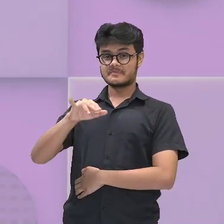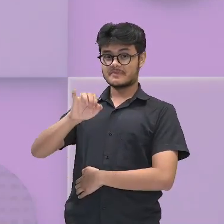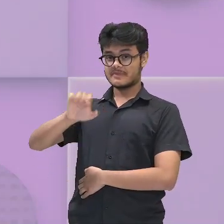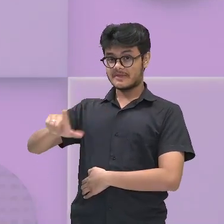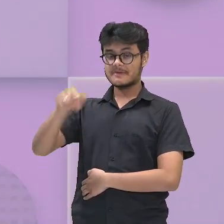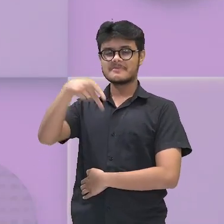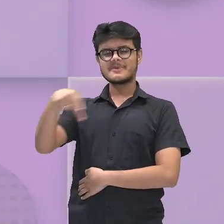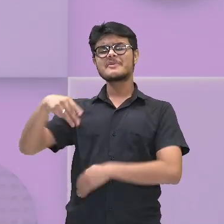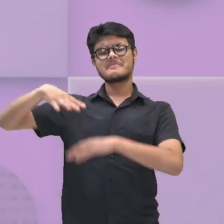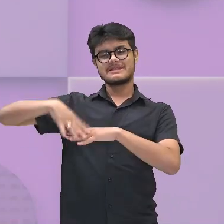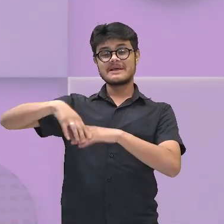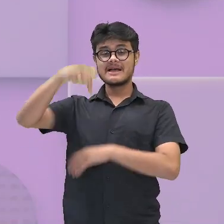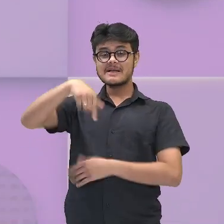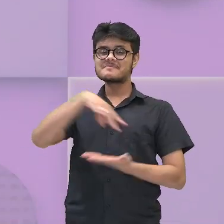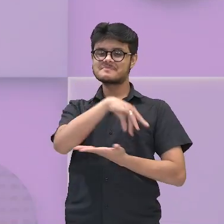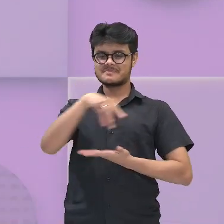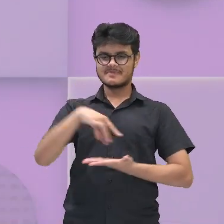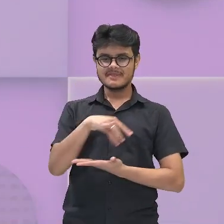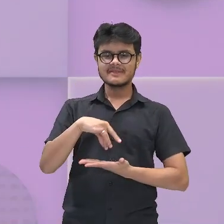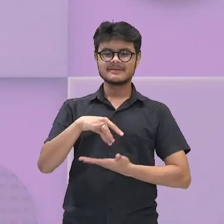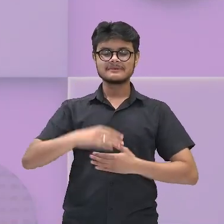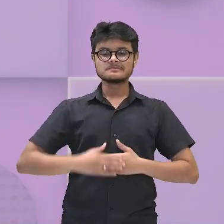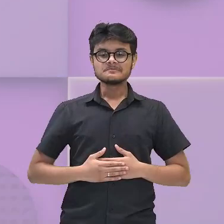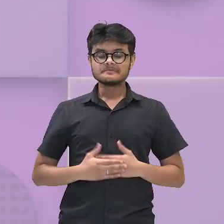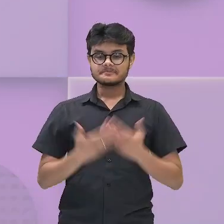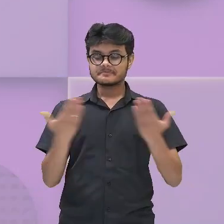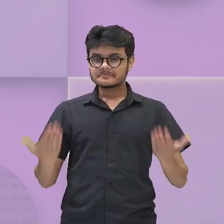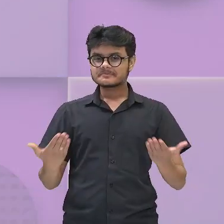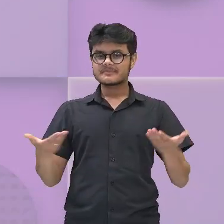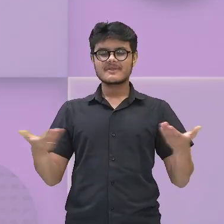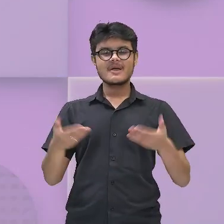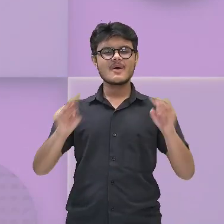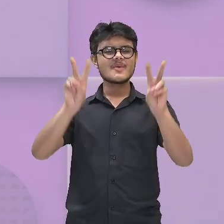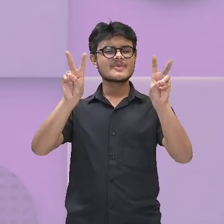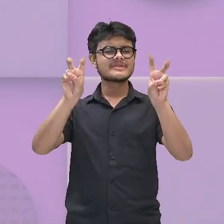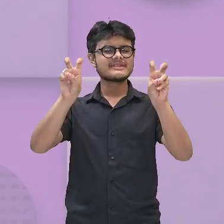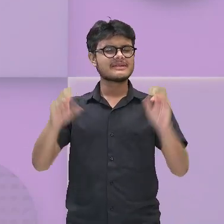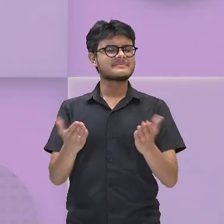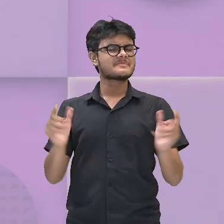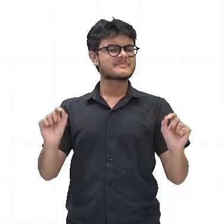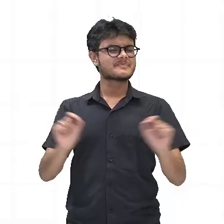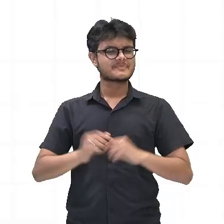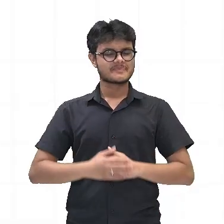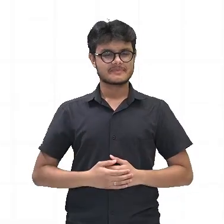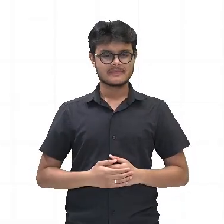de matemática aqui do Centro de Mídias do Amazonas, e vamos ver o que temos para a nossa aula.